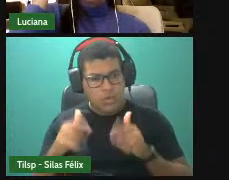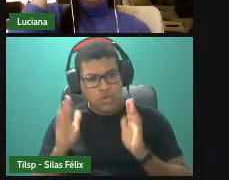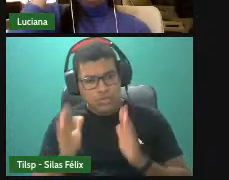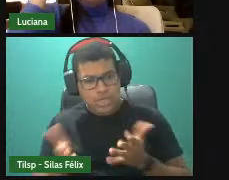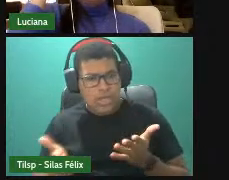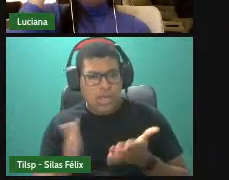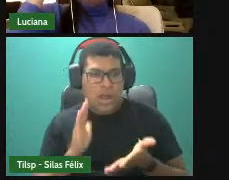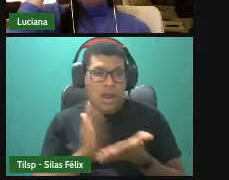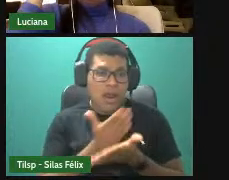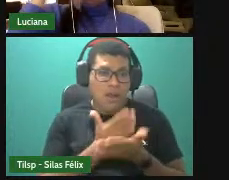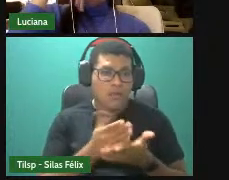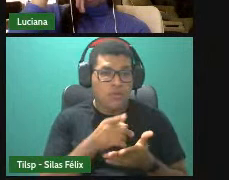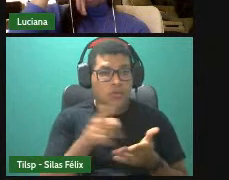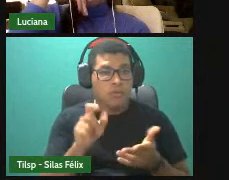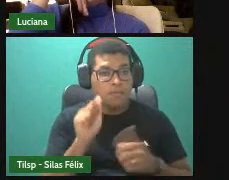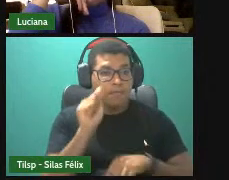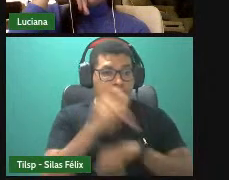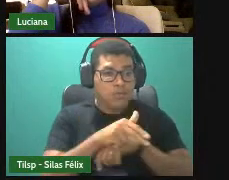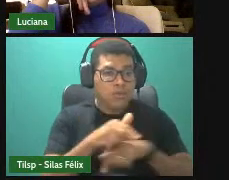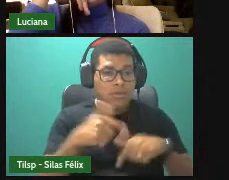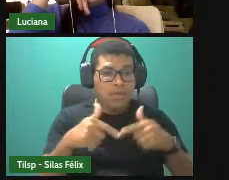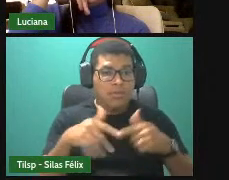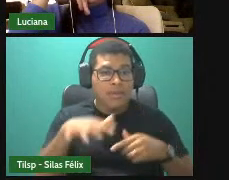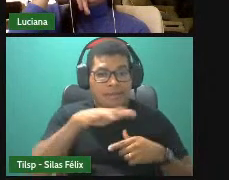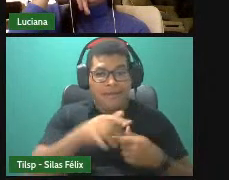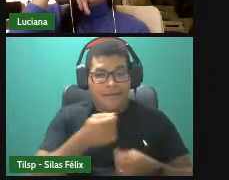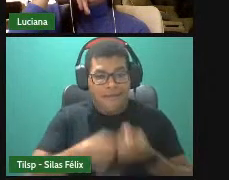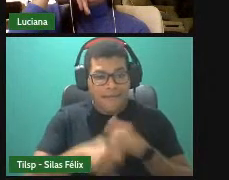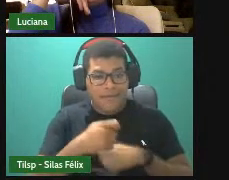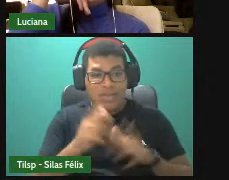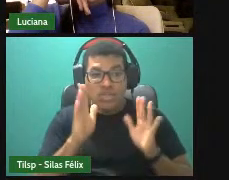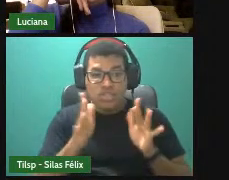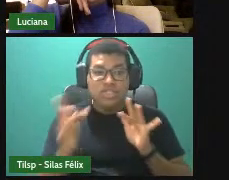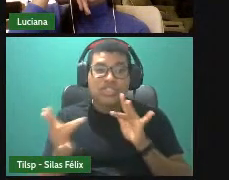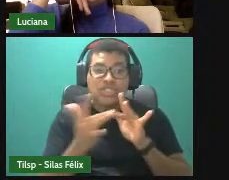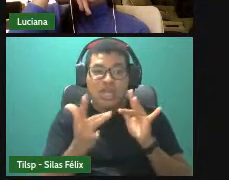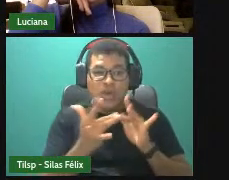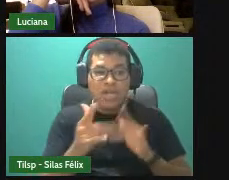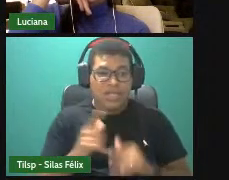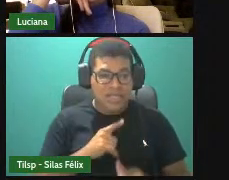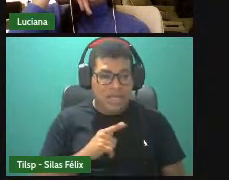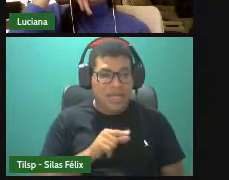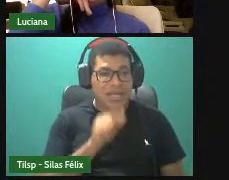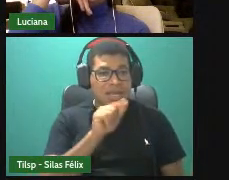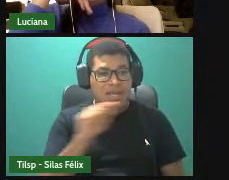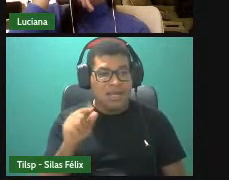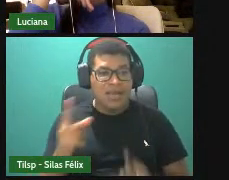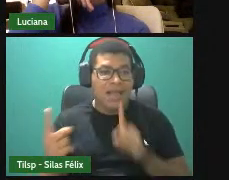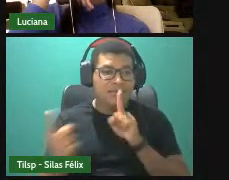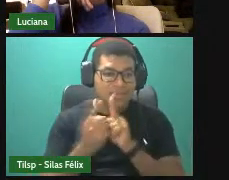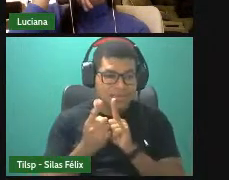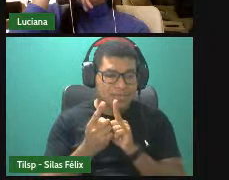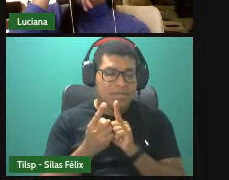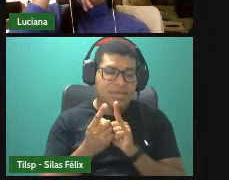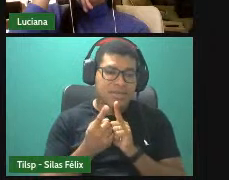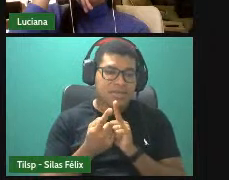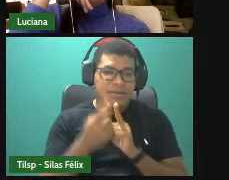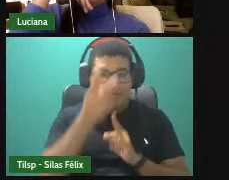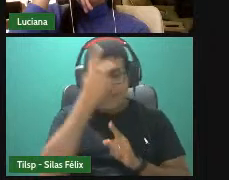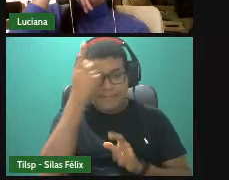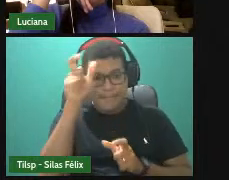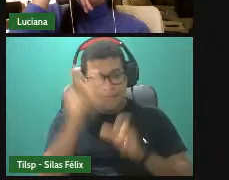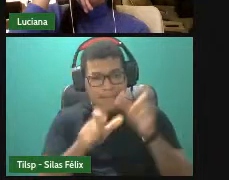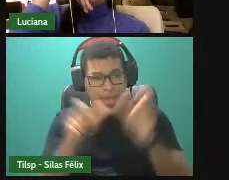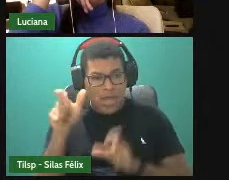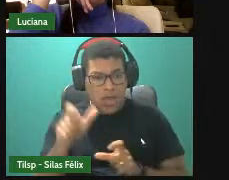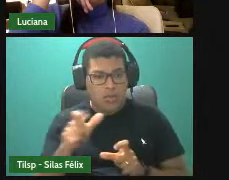que ainda vão entrar no mercado de trabalho, já tiveram contato, né, no atendimento daquelas pessoas